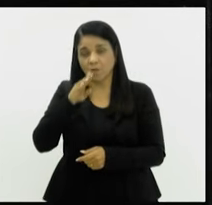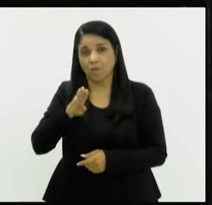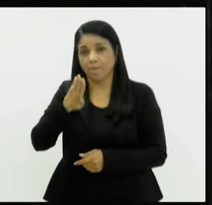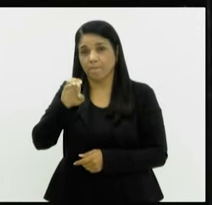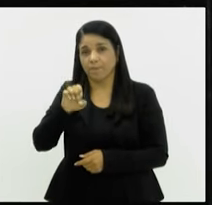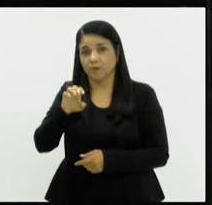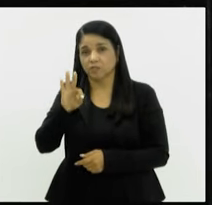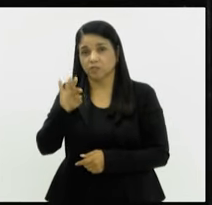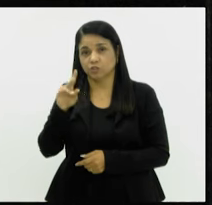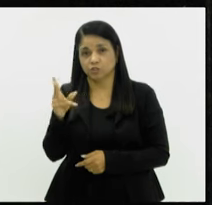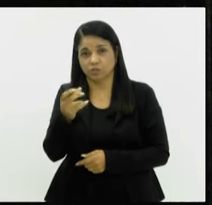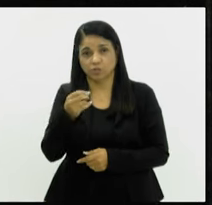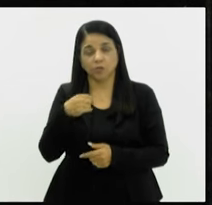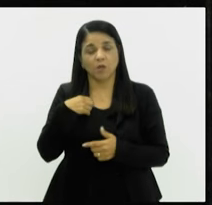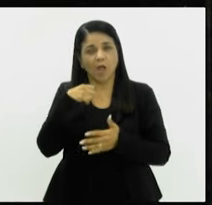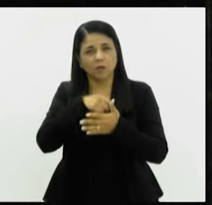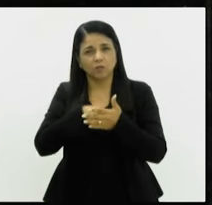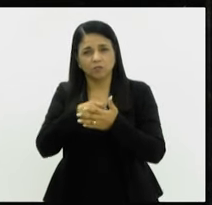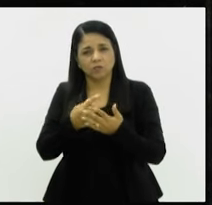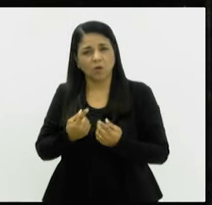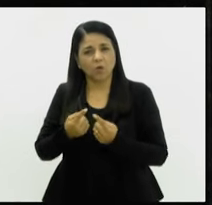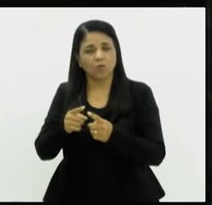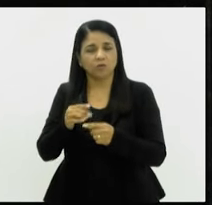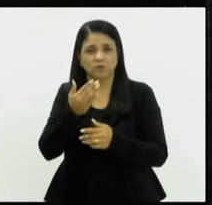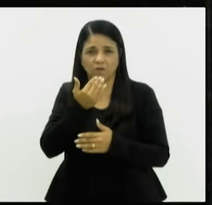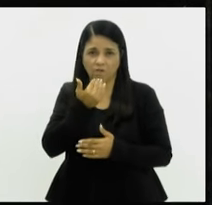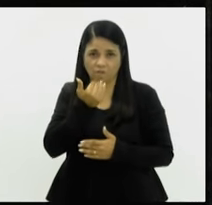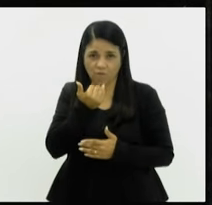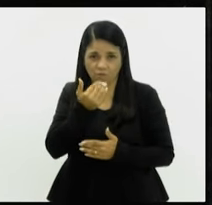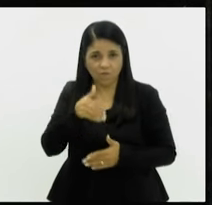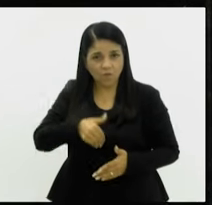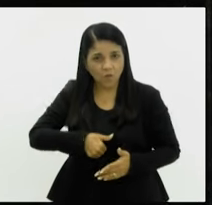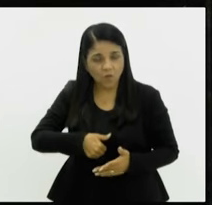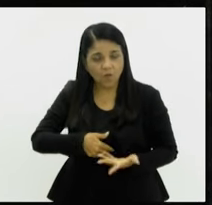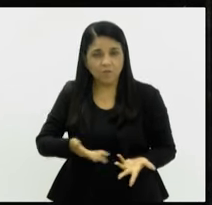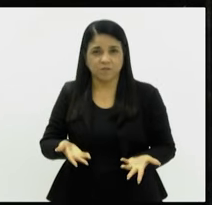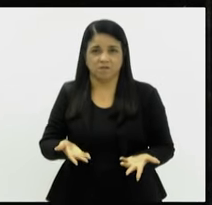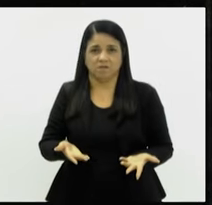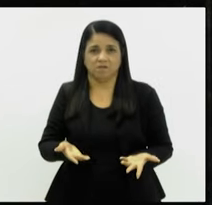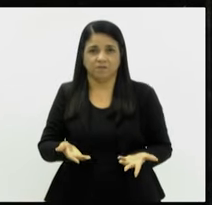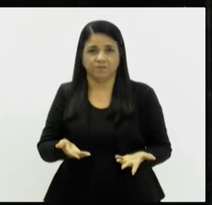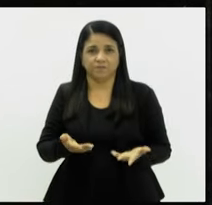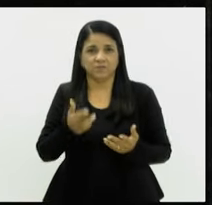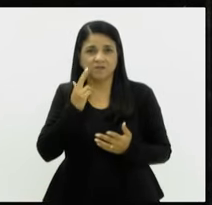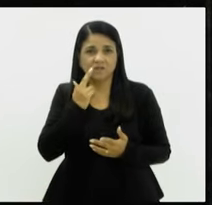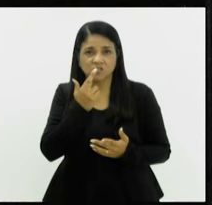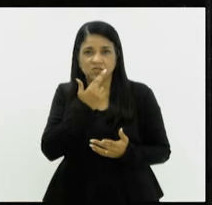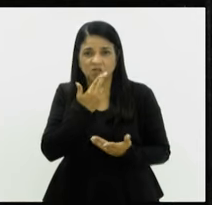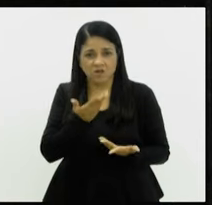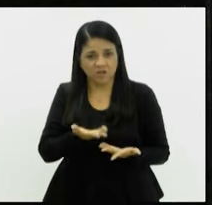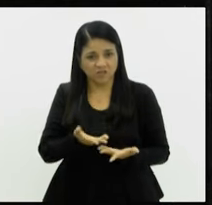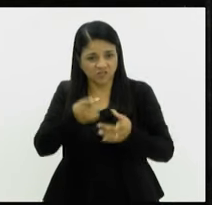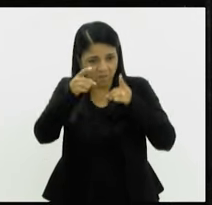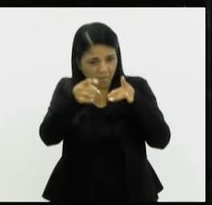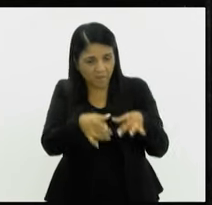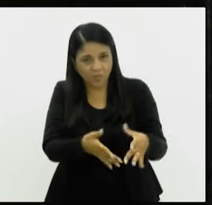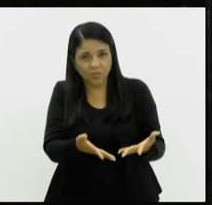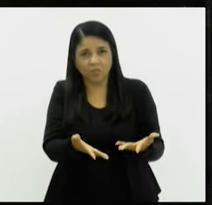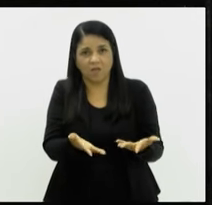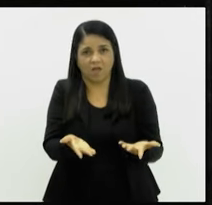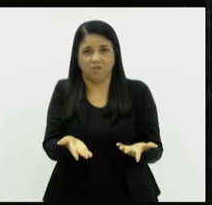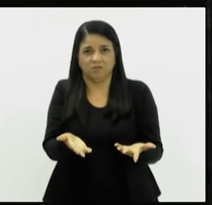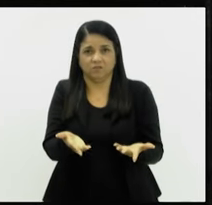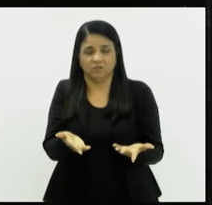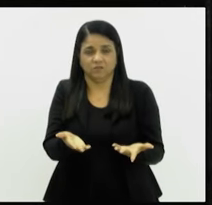sua luta contra a fome, esses restaurantes populares não podem acabar dessa forma, eles não podem ser abandonados como